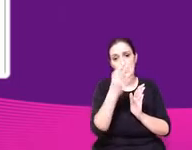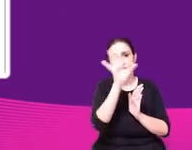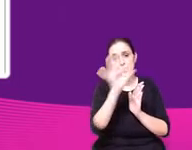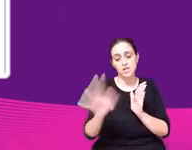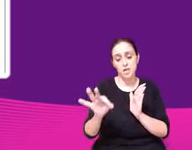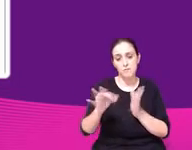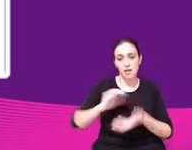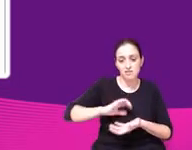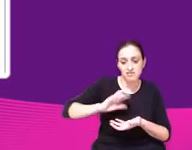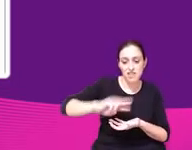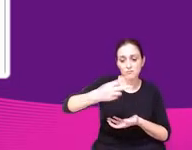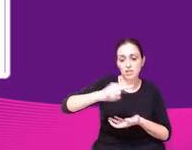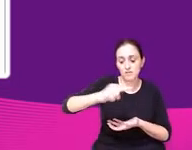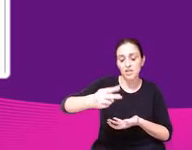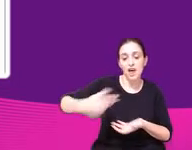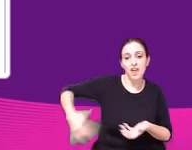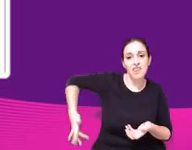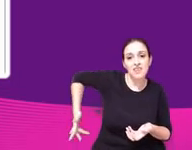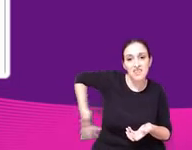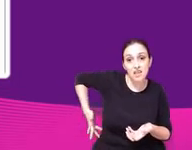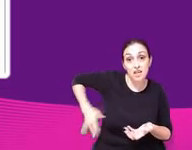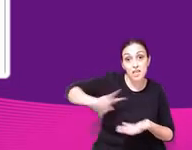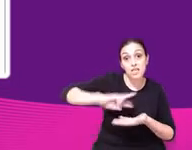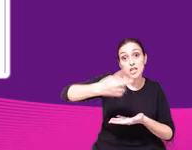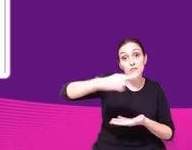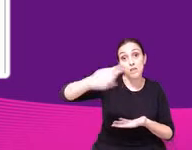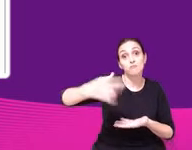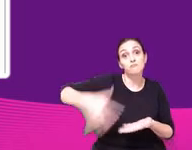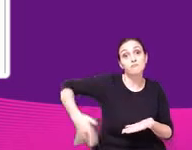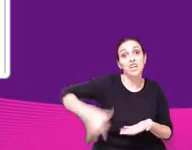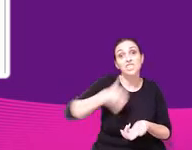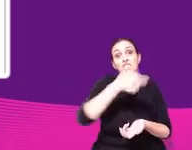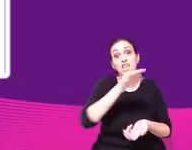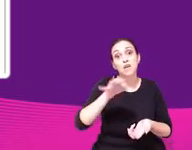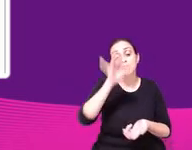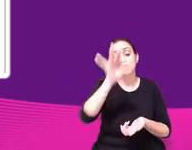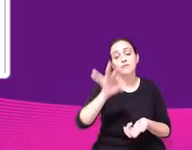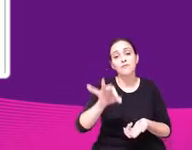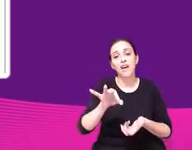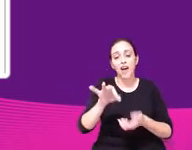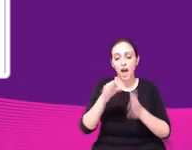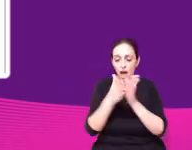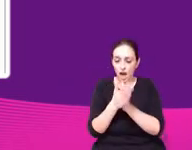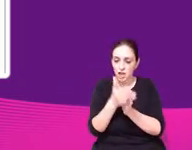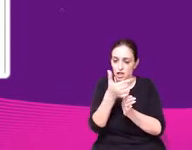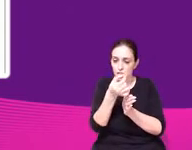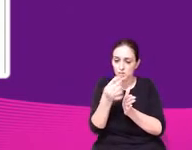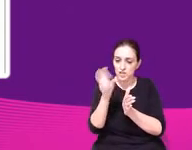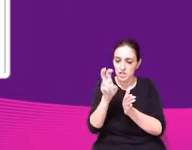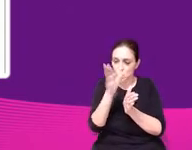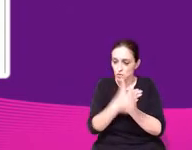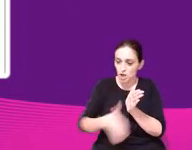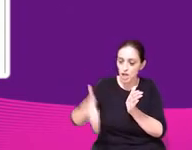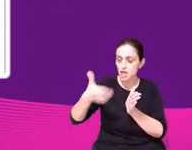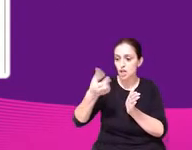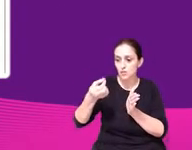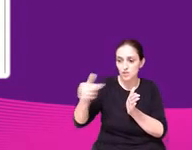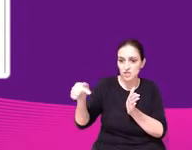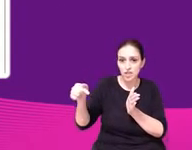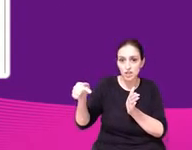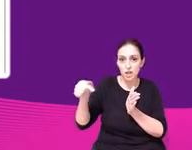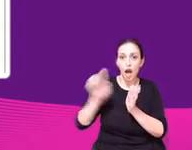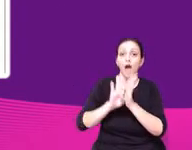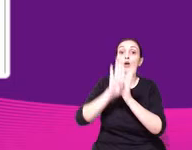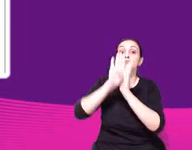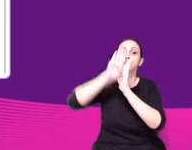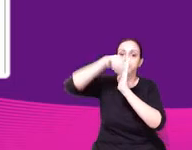transplante renal 100%. Entretanto, a partir de 2005, 2006 e até junho de 2007, houve uma queda na doação em